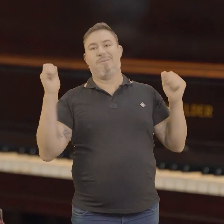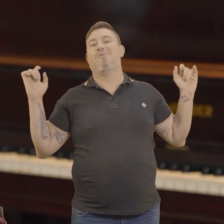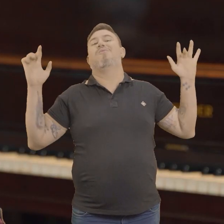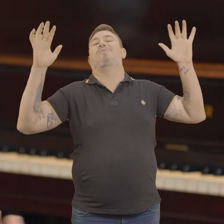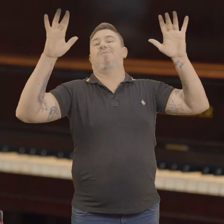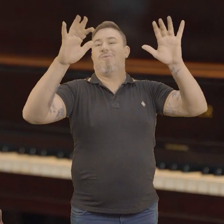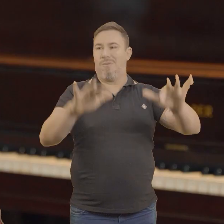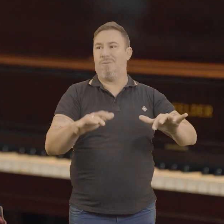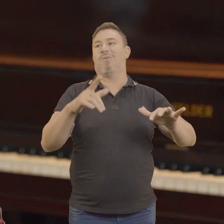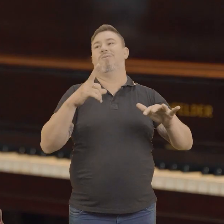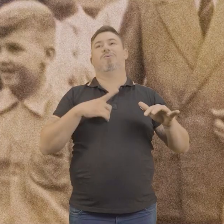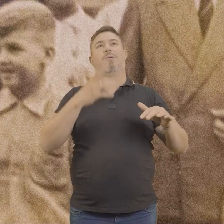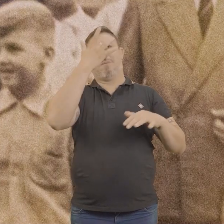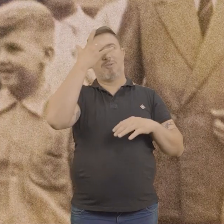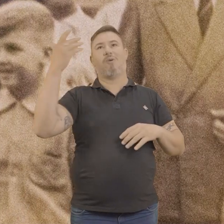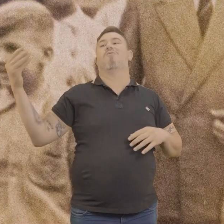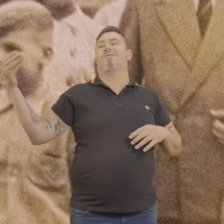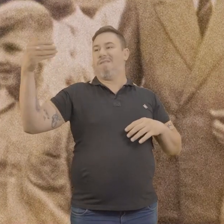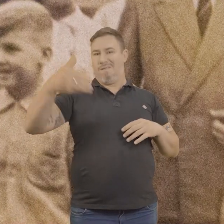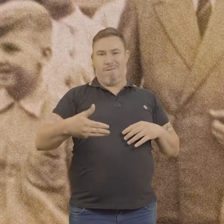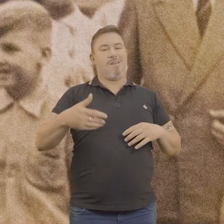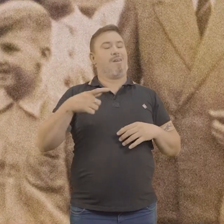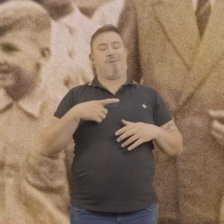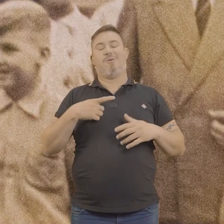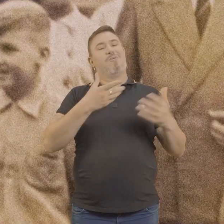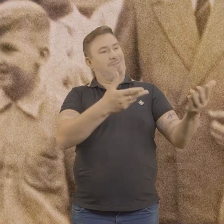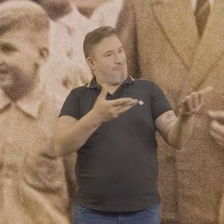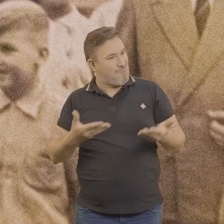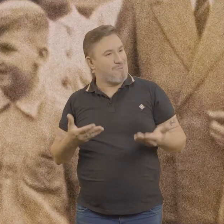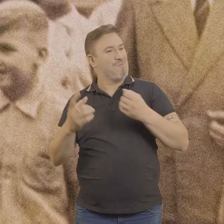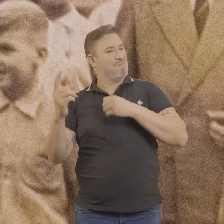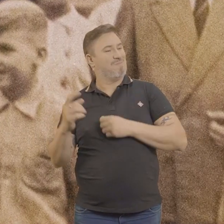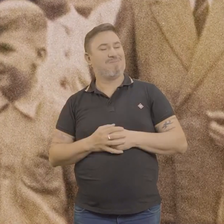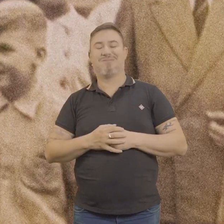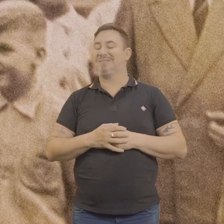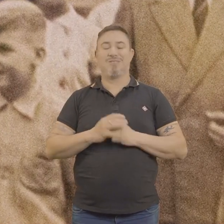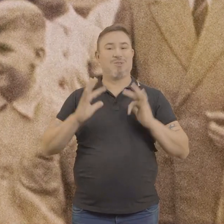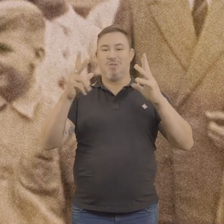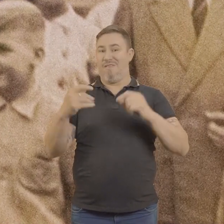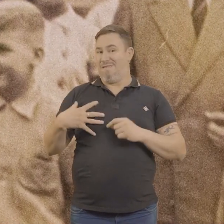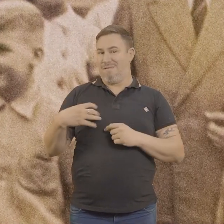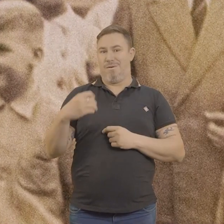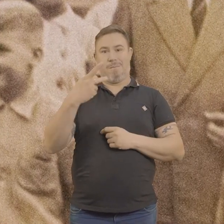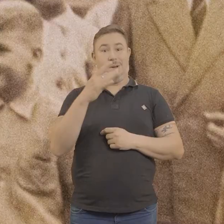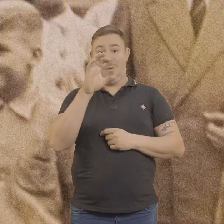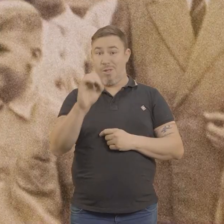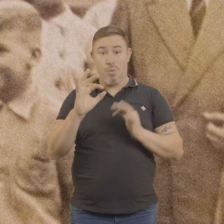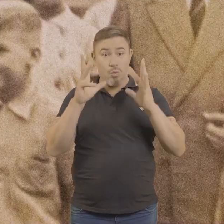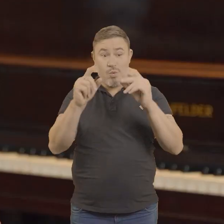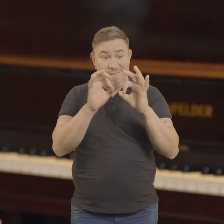receber os artistas que vinham. Para mim aquilo era uma glória, né? Ia ele, o Paulino, os filhos do Paulino, e a família